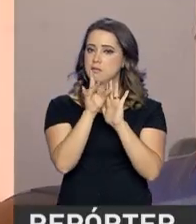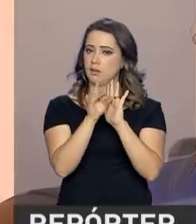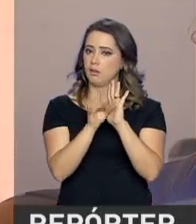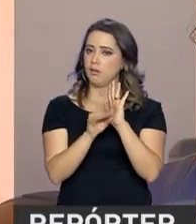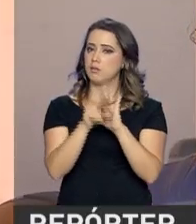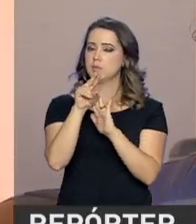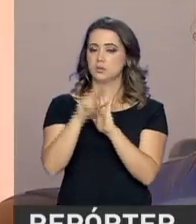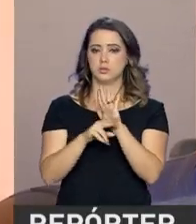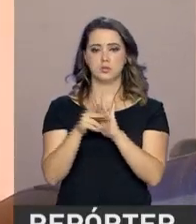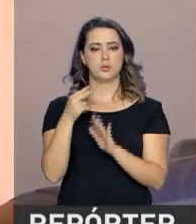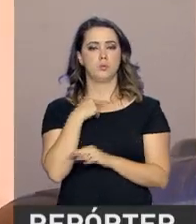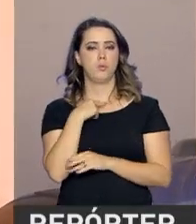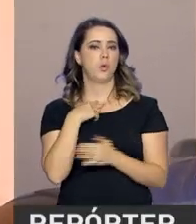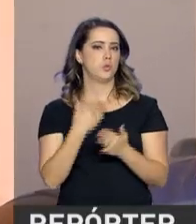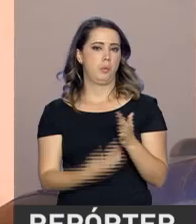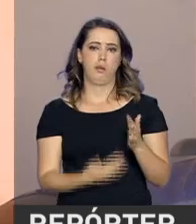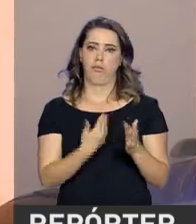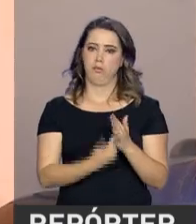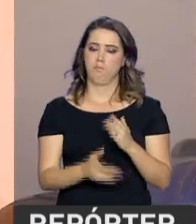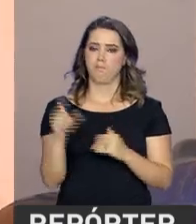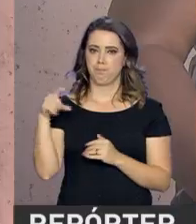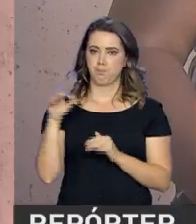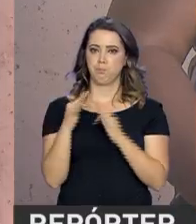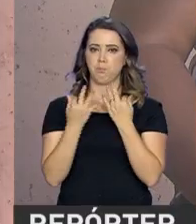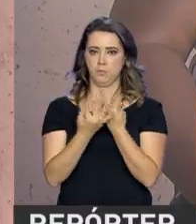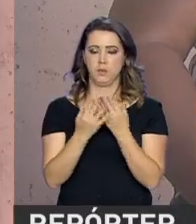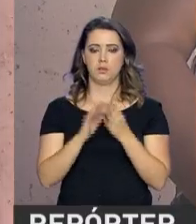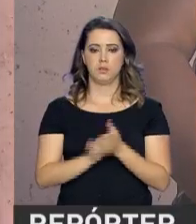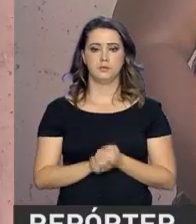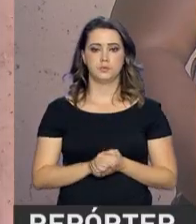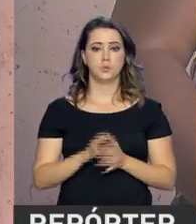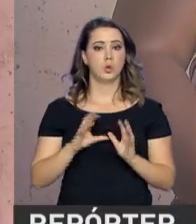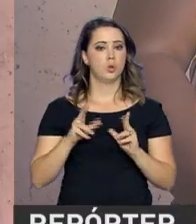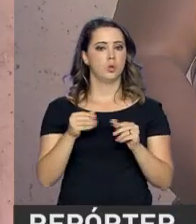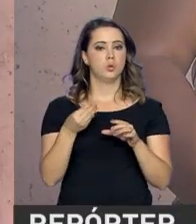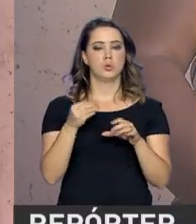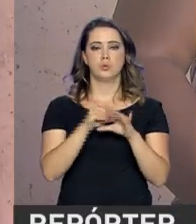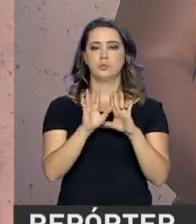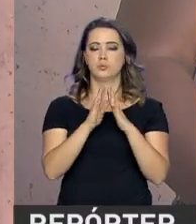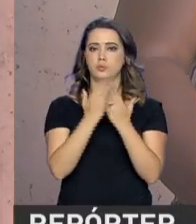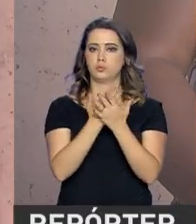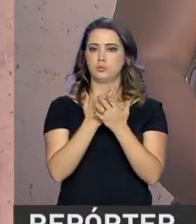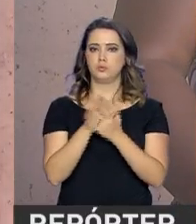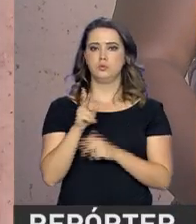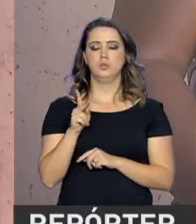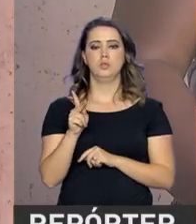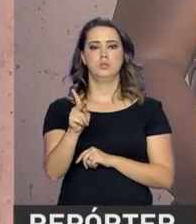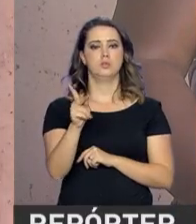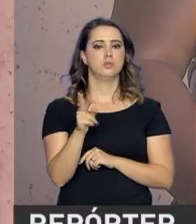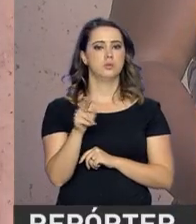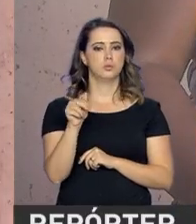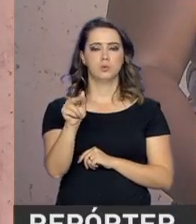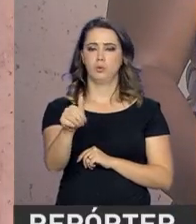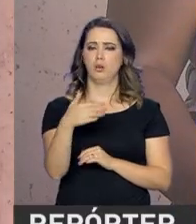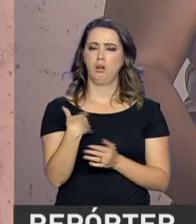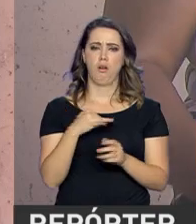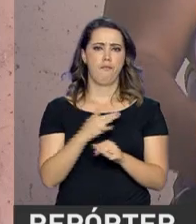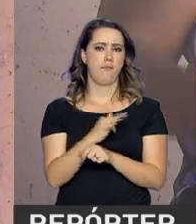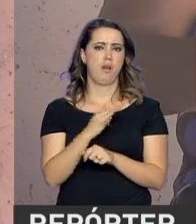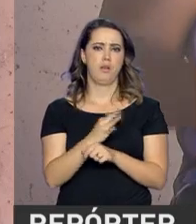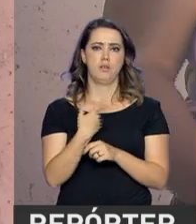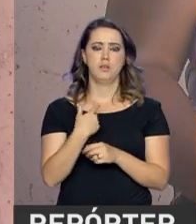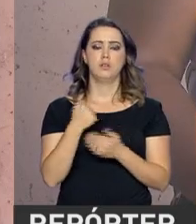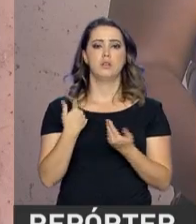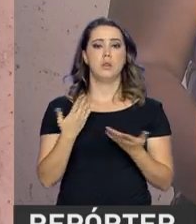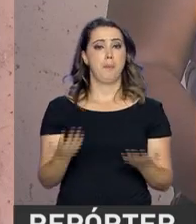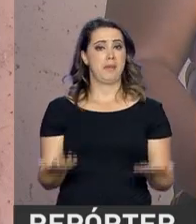não quer correr o risco de ter o benefício suspenso quando os três na escola e eu faço direitinho no falho tem os pés